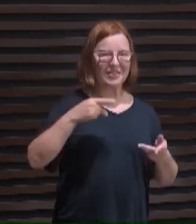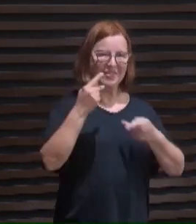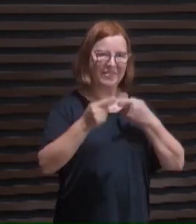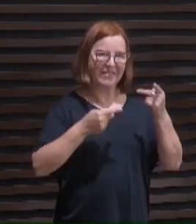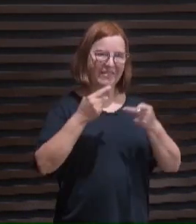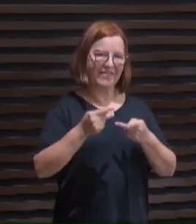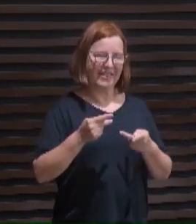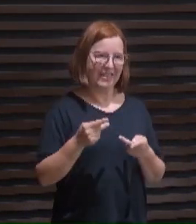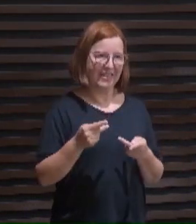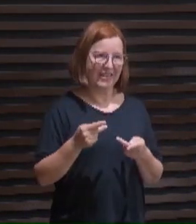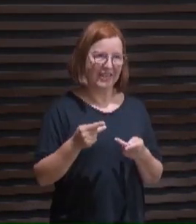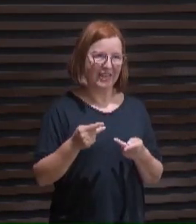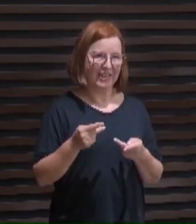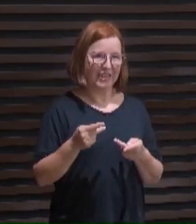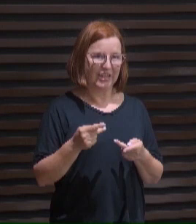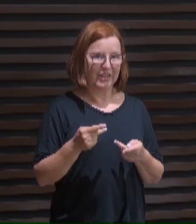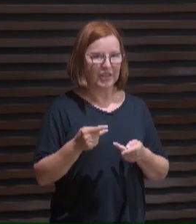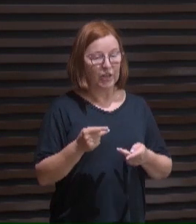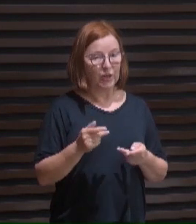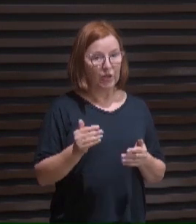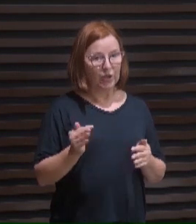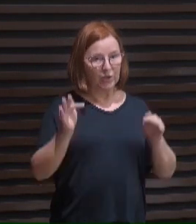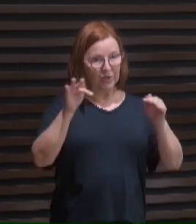sobre os últimos dias.